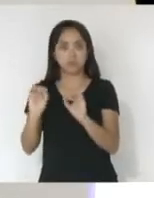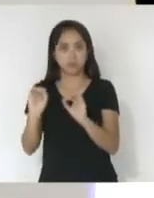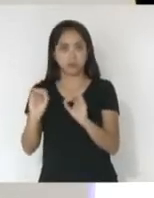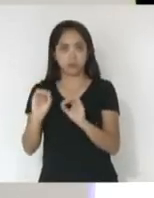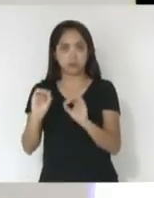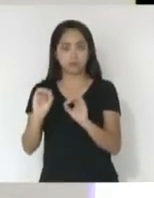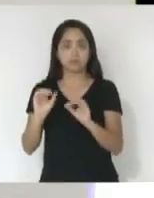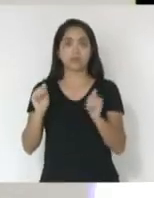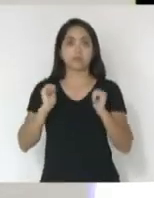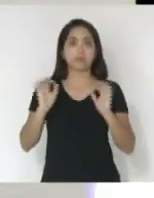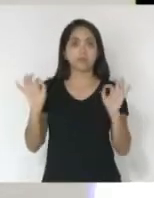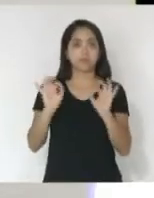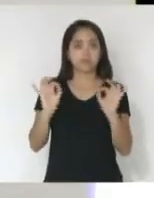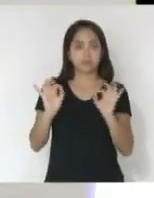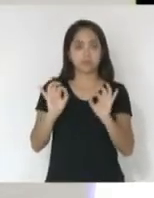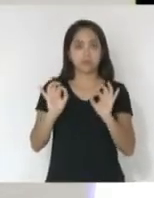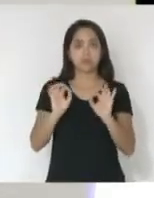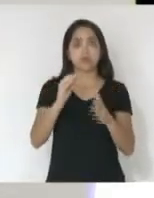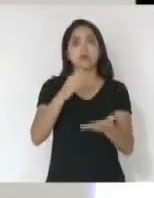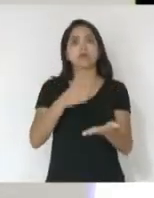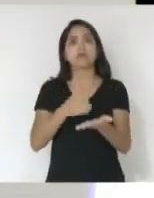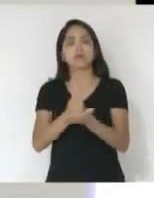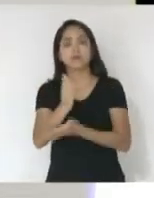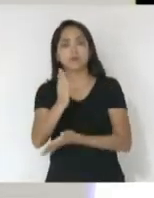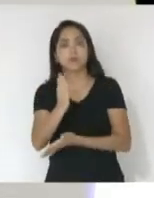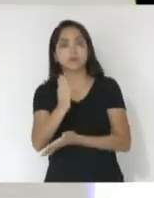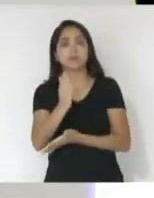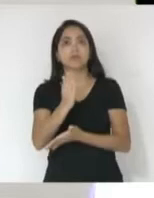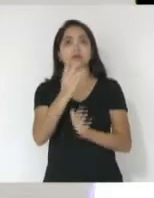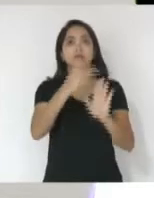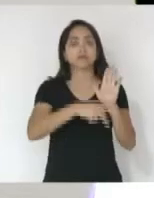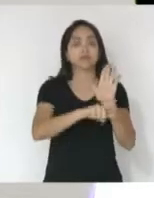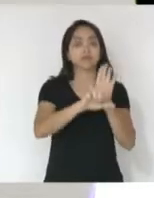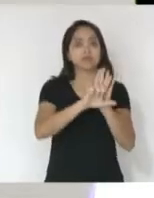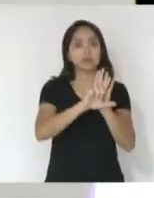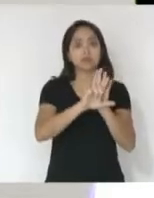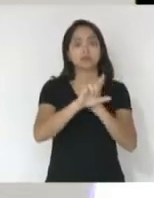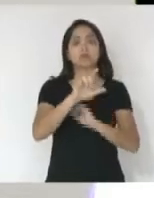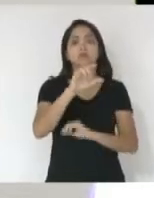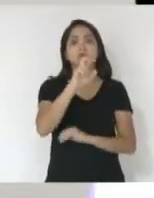contrário ou abstenção. Foram aprovados em segundo turno os projetos de lei